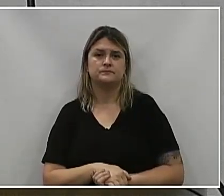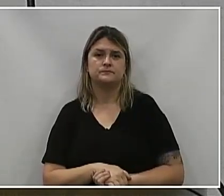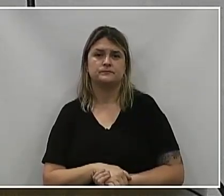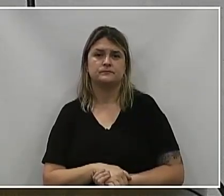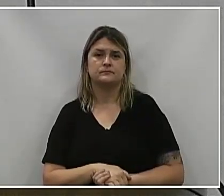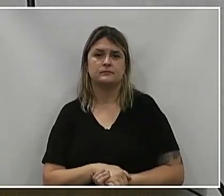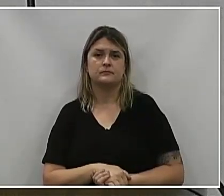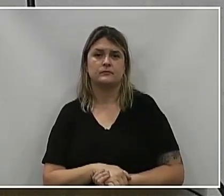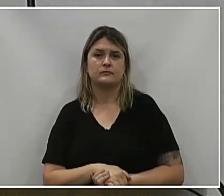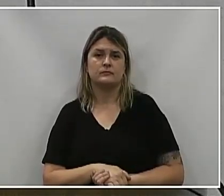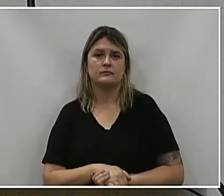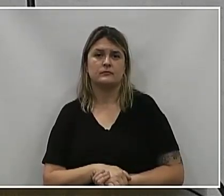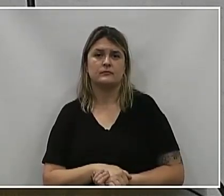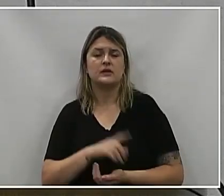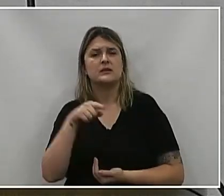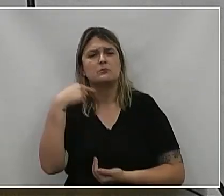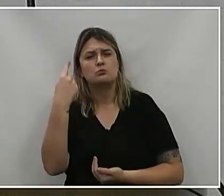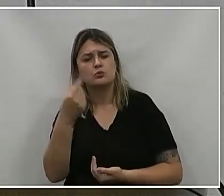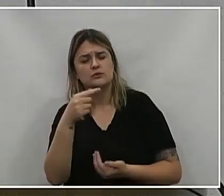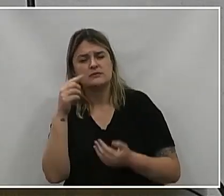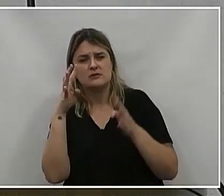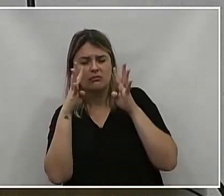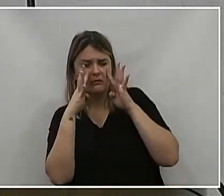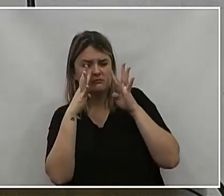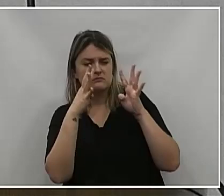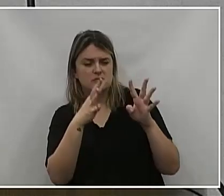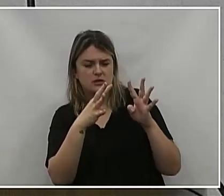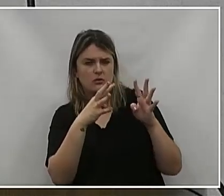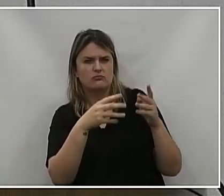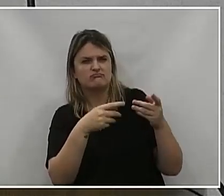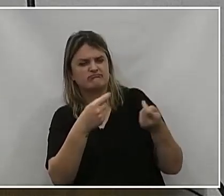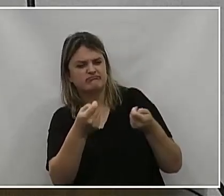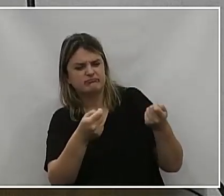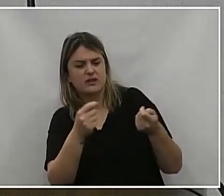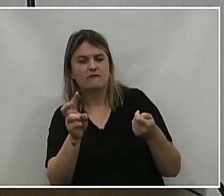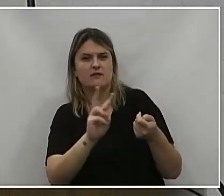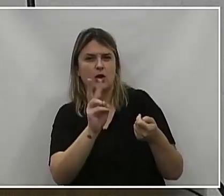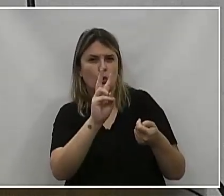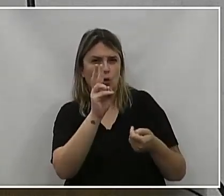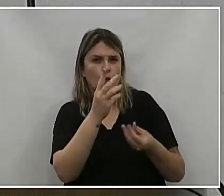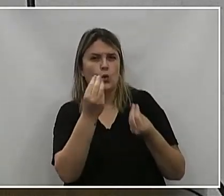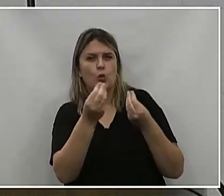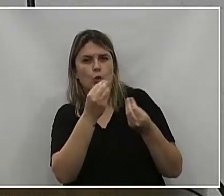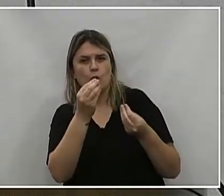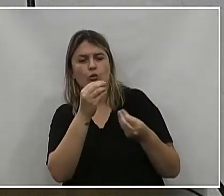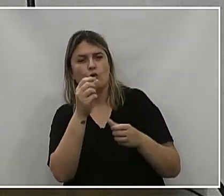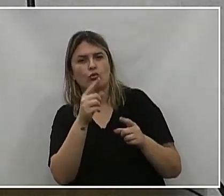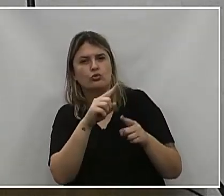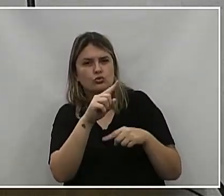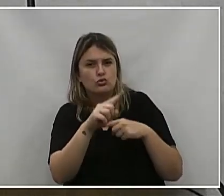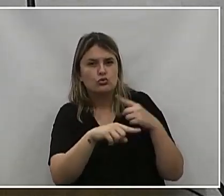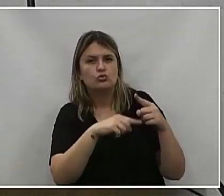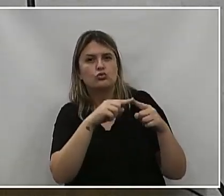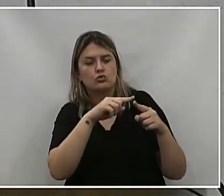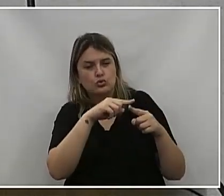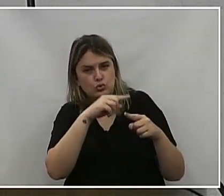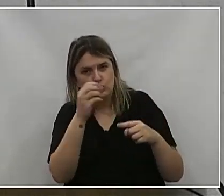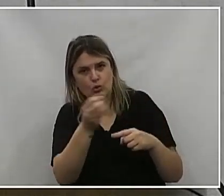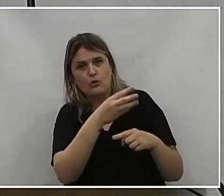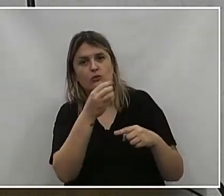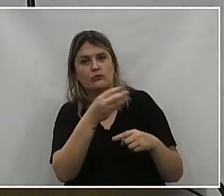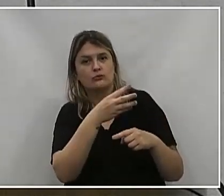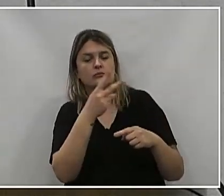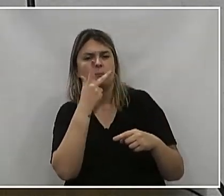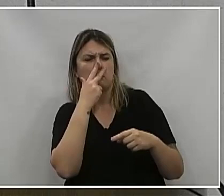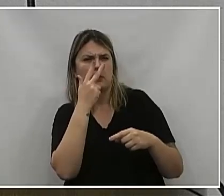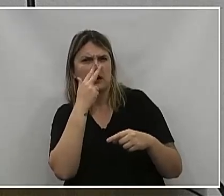A partir desse ponto, então, dos valores e da atualização, talvez